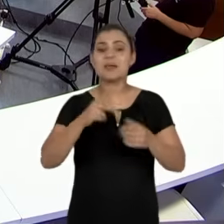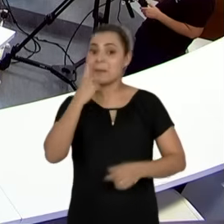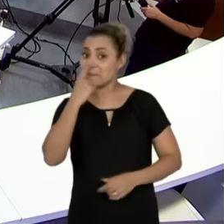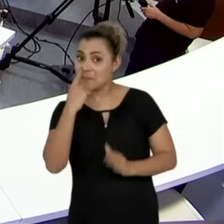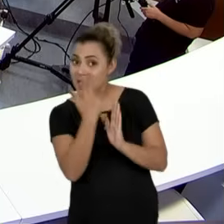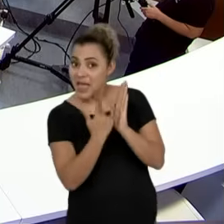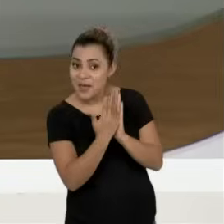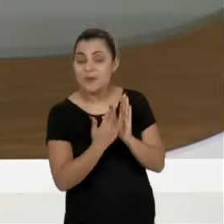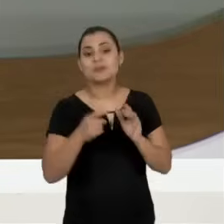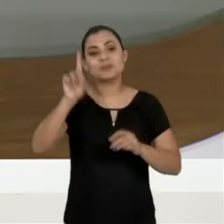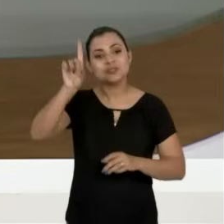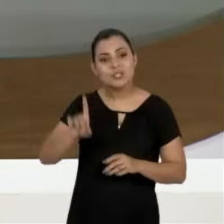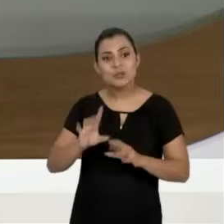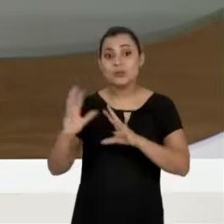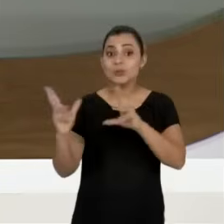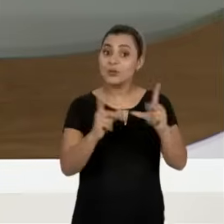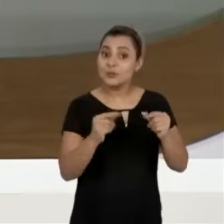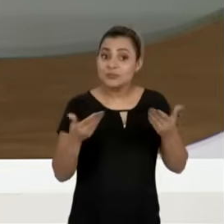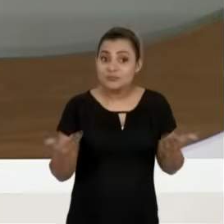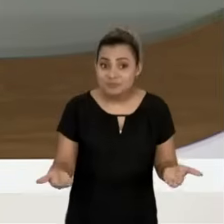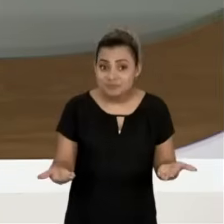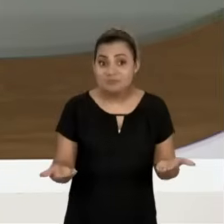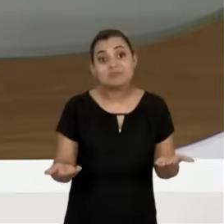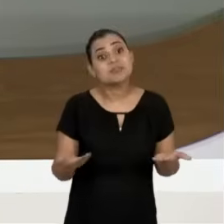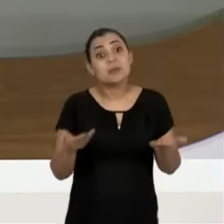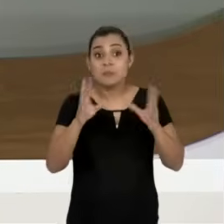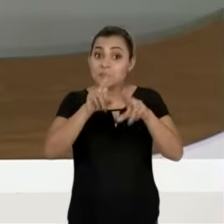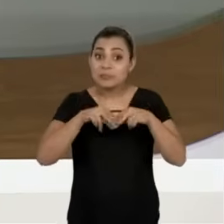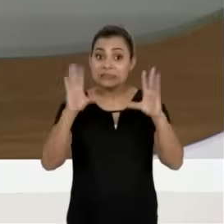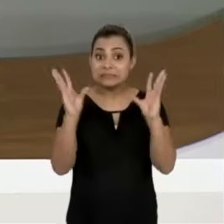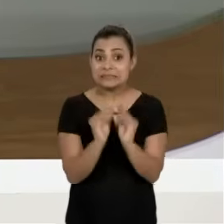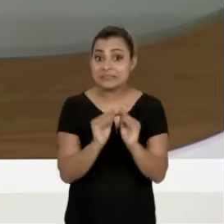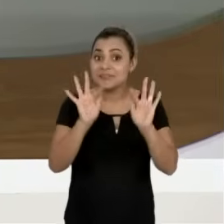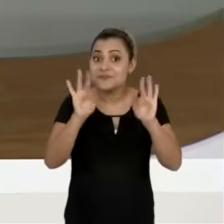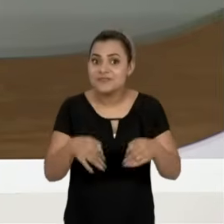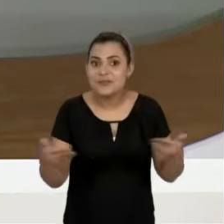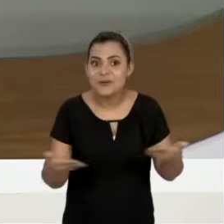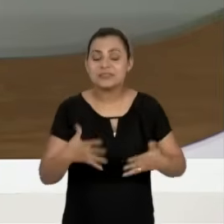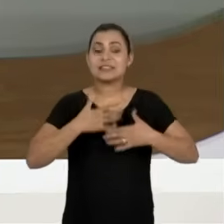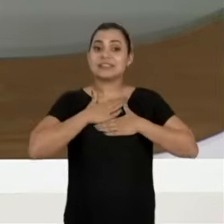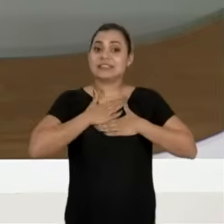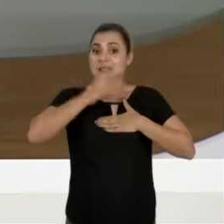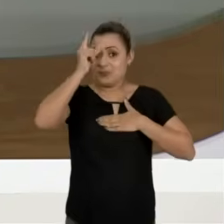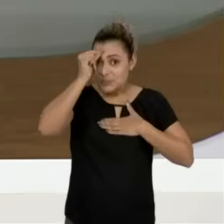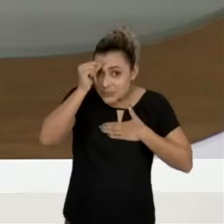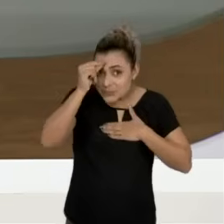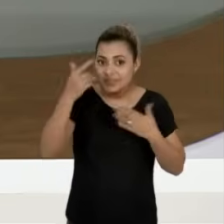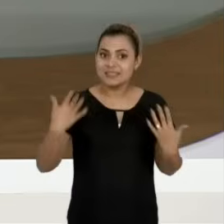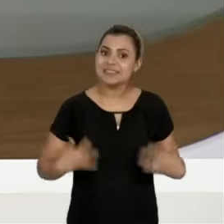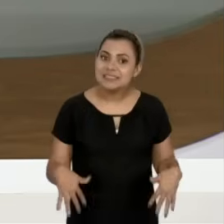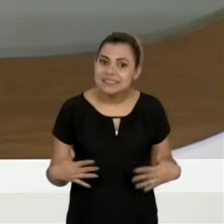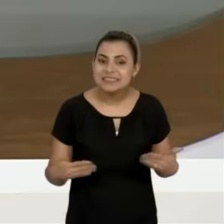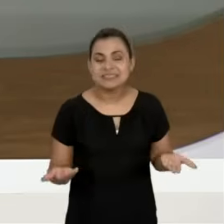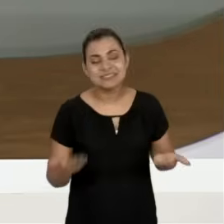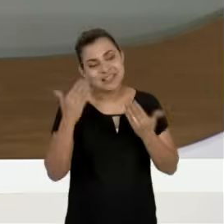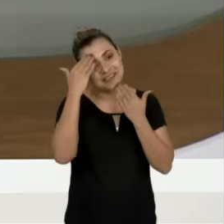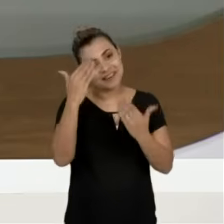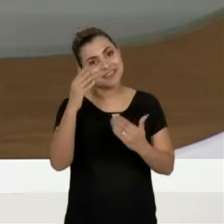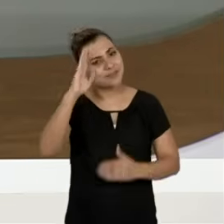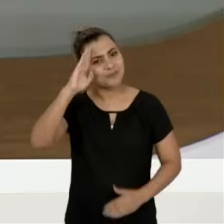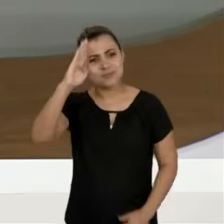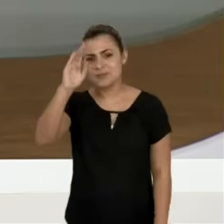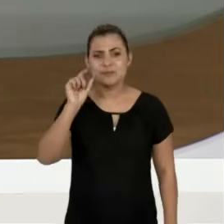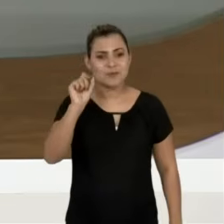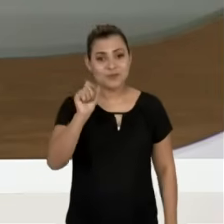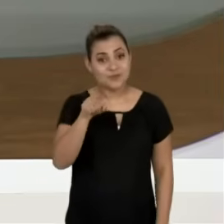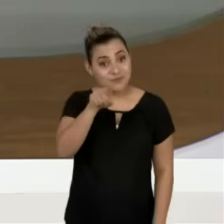Caruso, à direção, enfim. E tudo bem, agora eu preciso encerrar o programa. Vou dar uma respirada. Agradeço